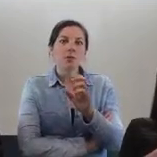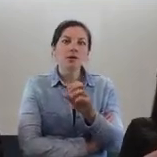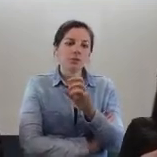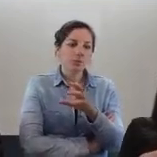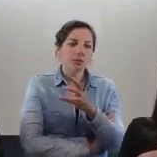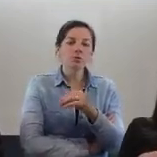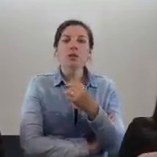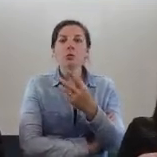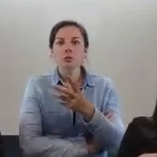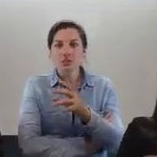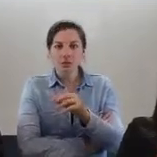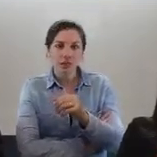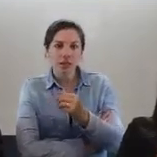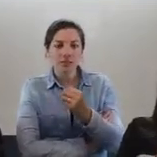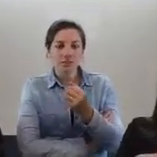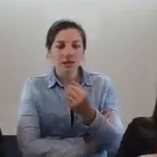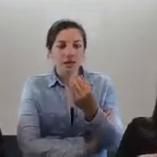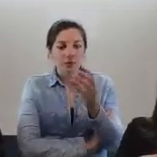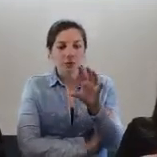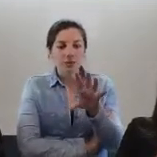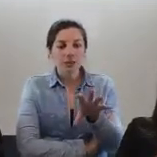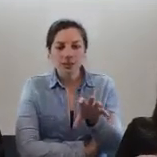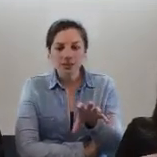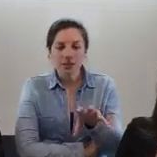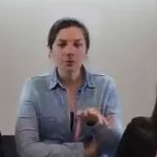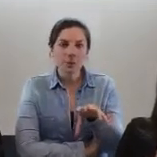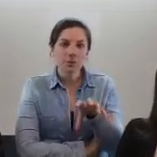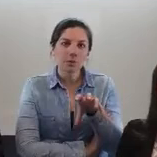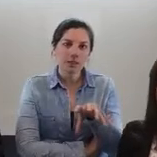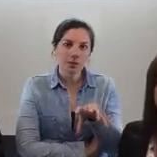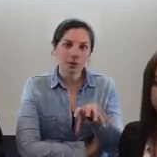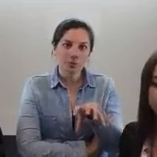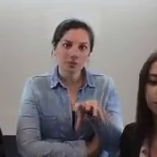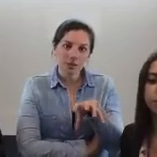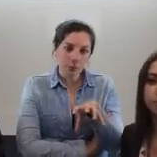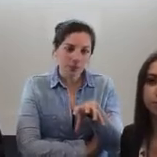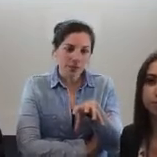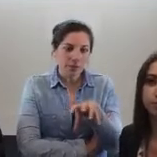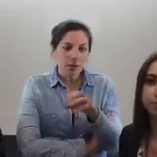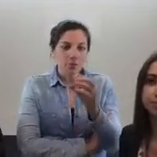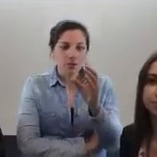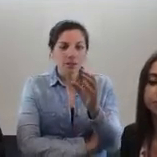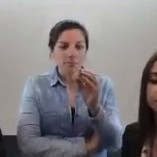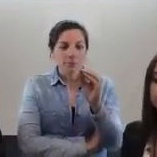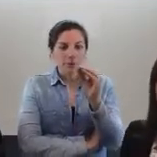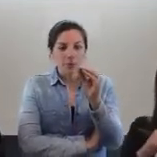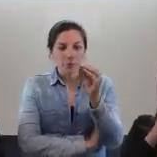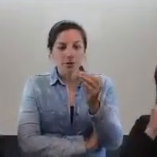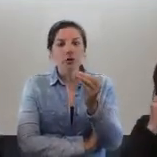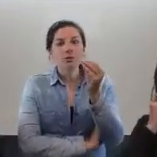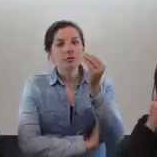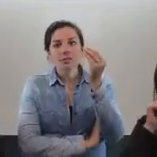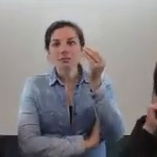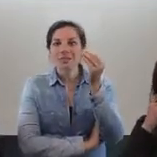professores orientam, vocês podem buscar outras referências. Eu acho que esse é um espaço bem adequado para fazer essa busca. Verdade. Porque